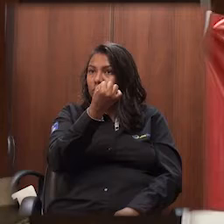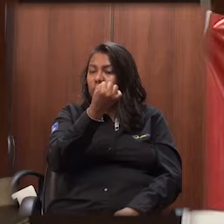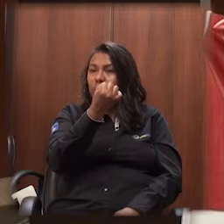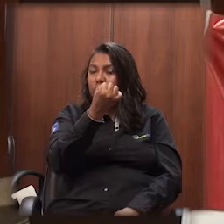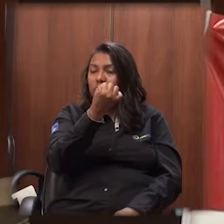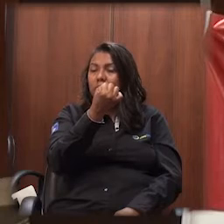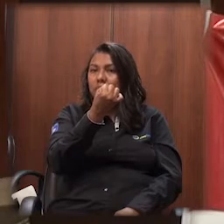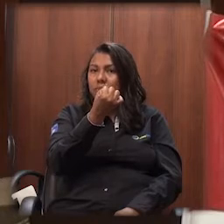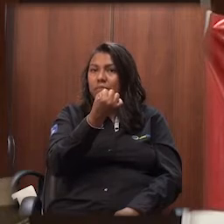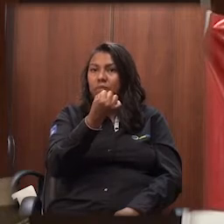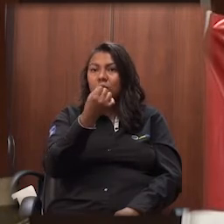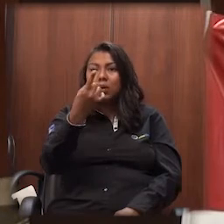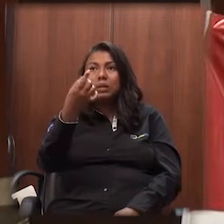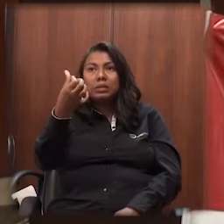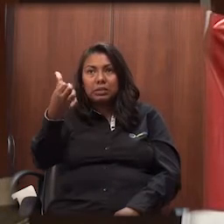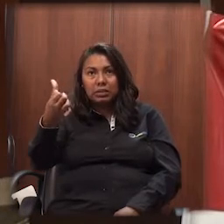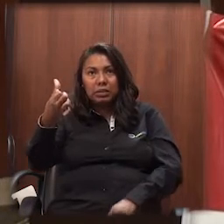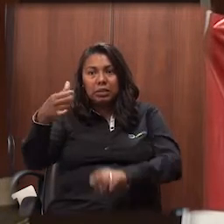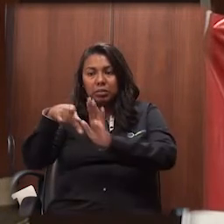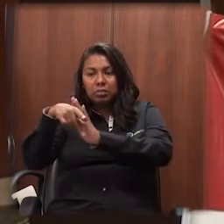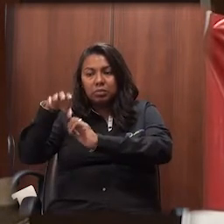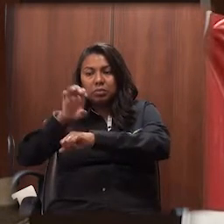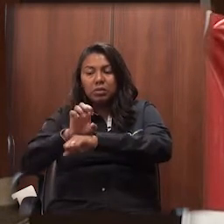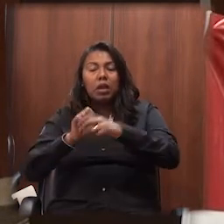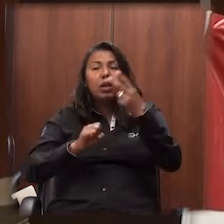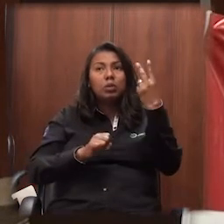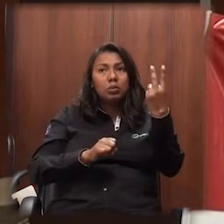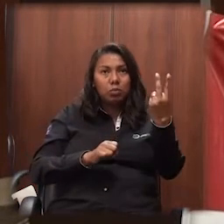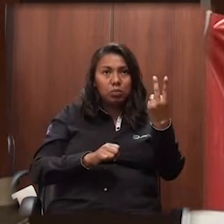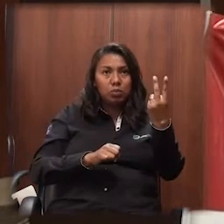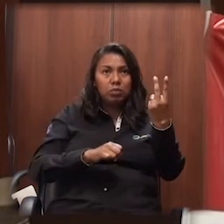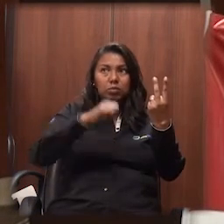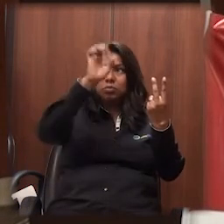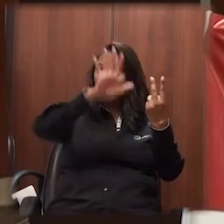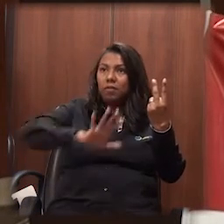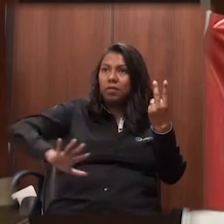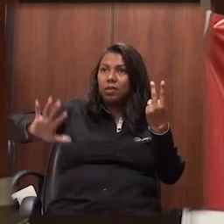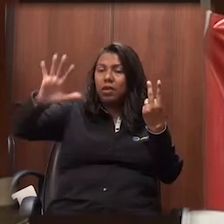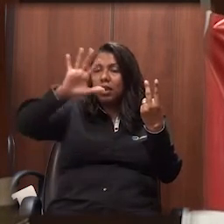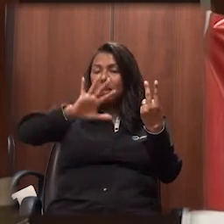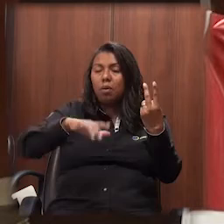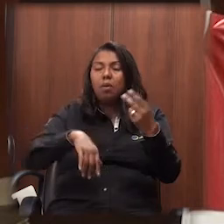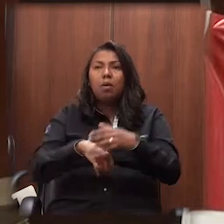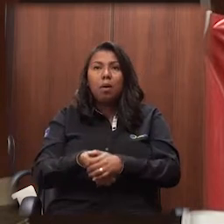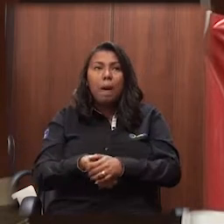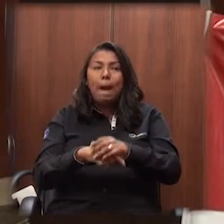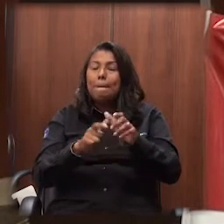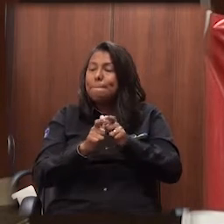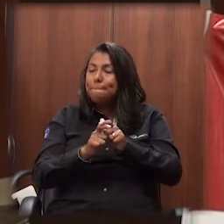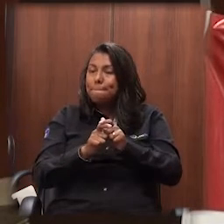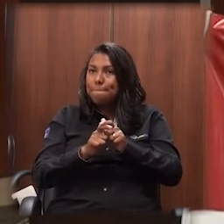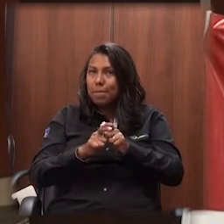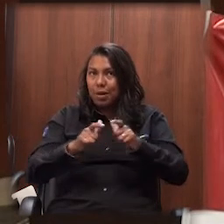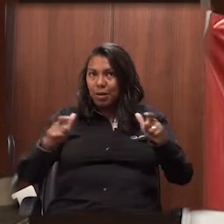sendo 16 de abrangência estadual e 2 de abrangência federal, e a maior parte